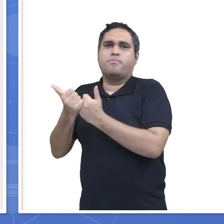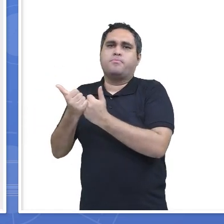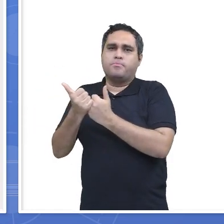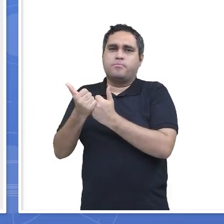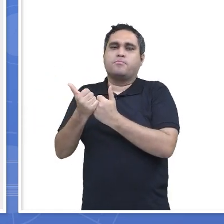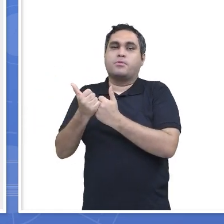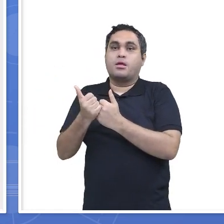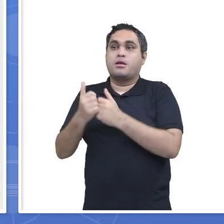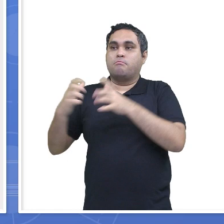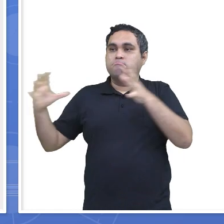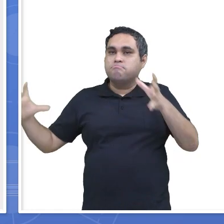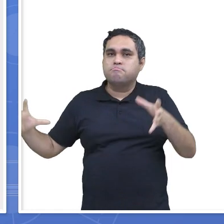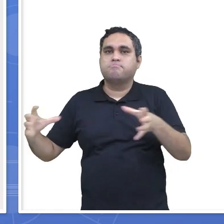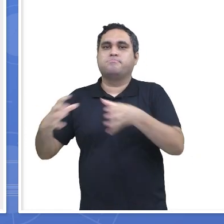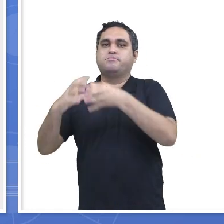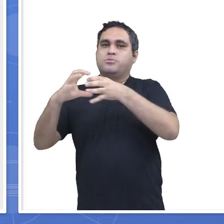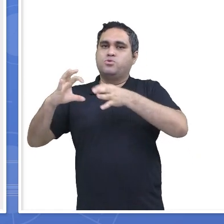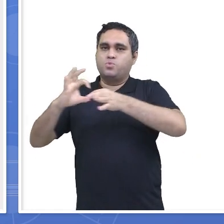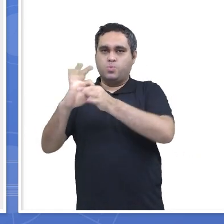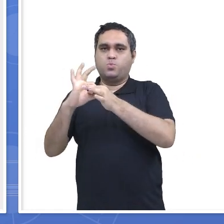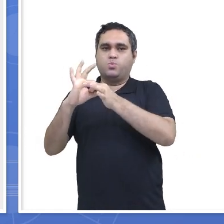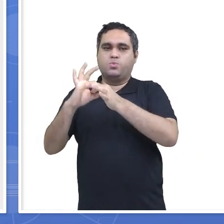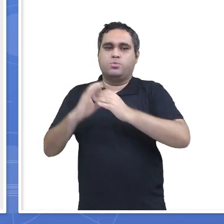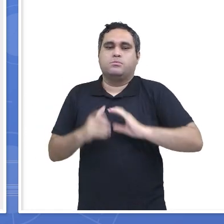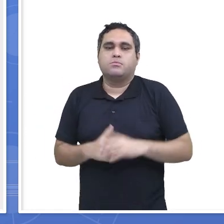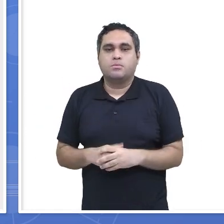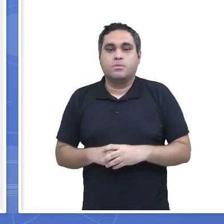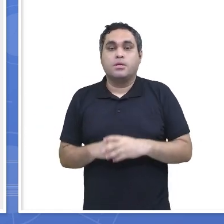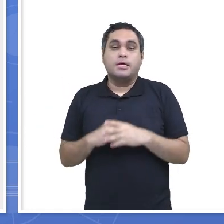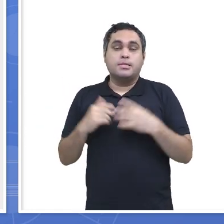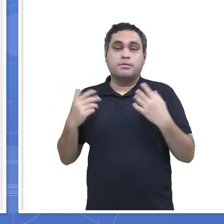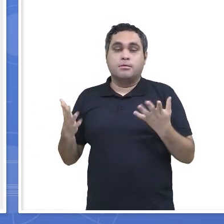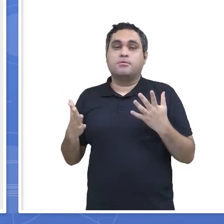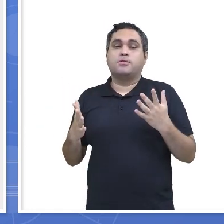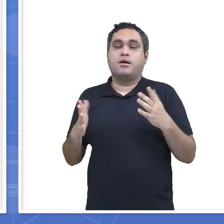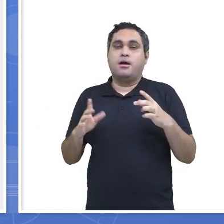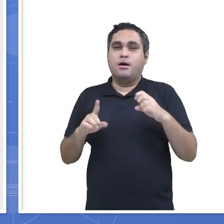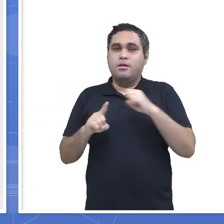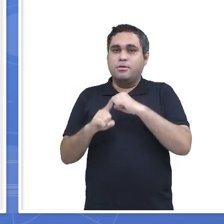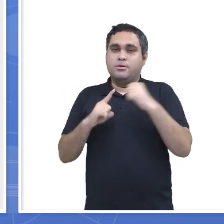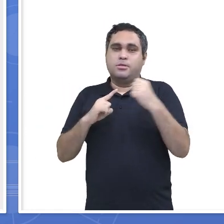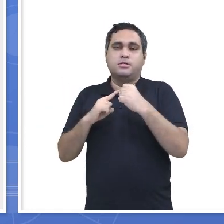para essa luta. Então, é como se os movimentos sociais, né,